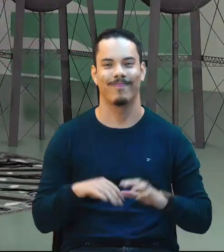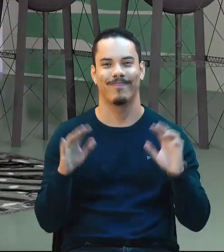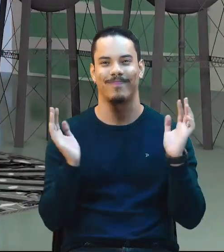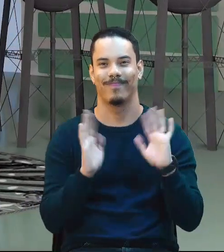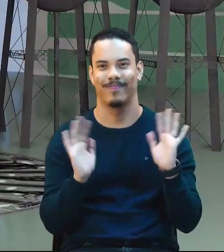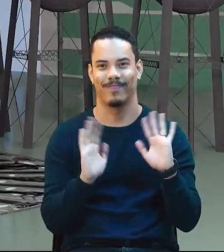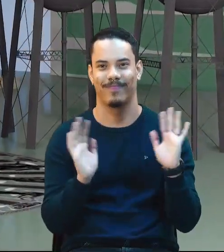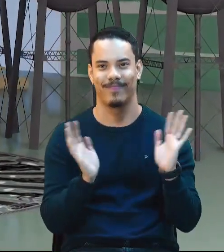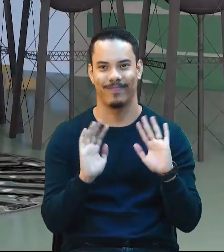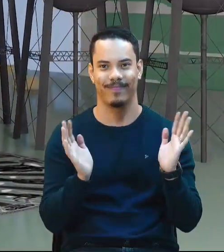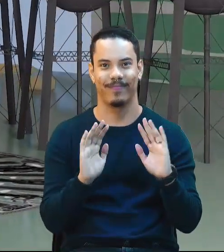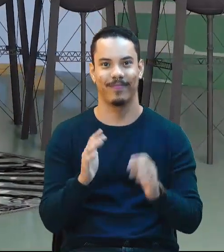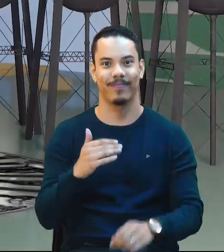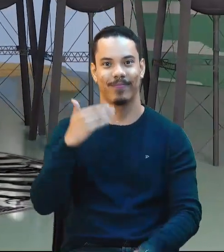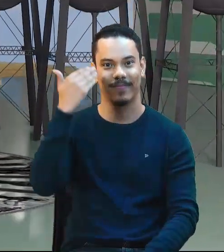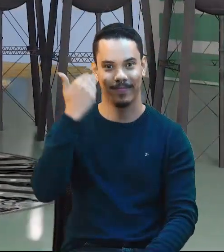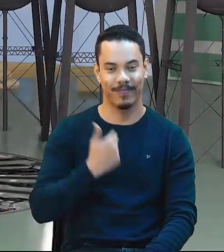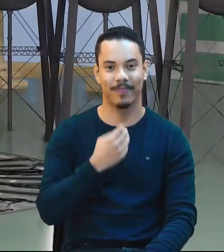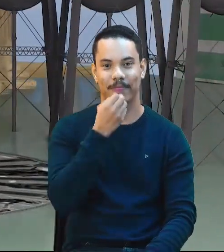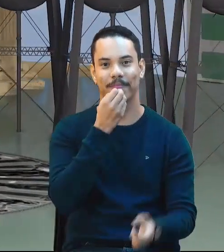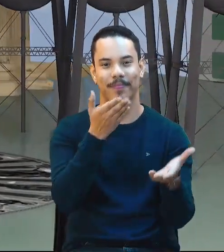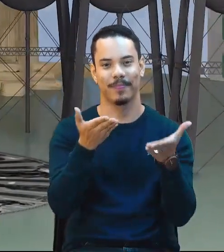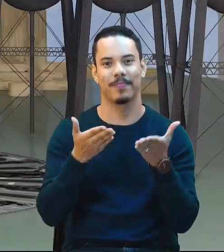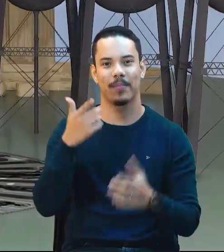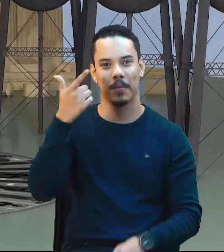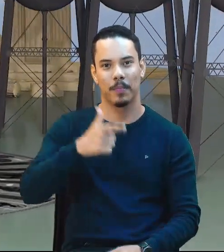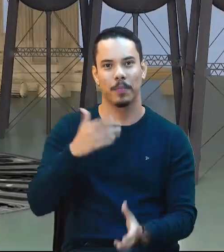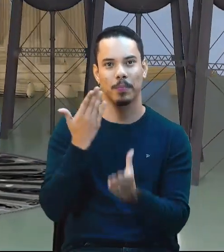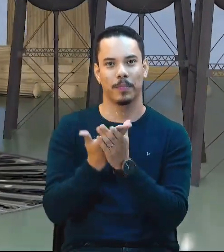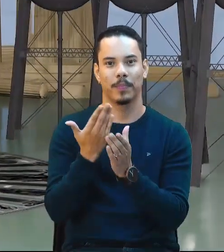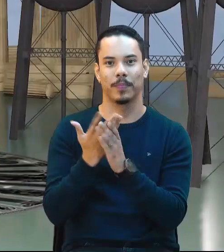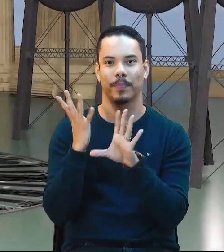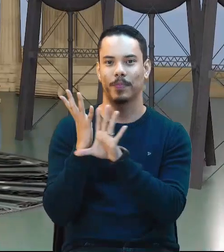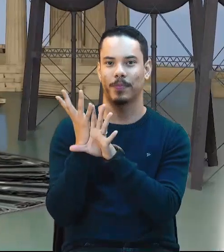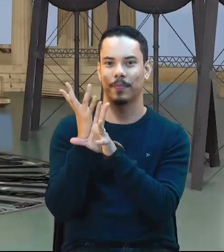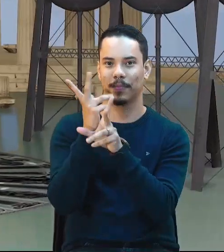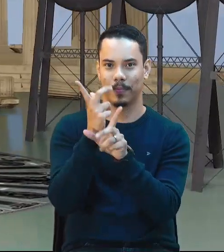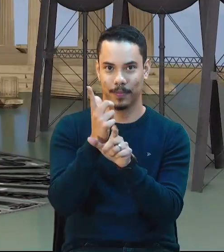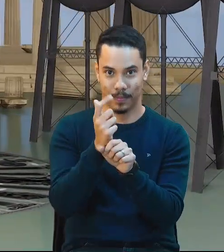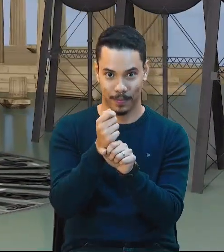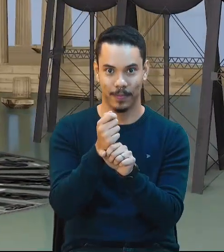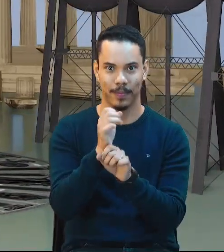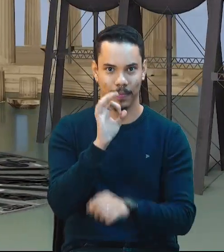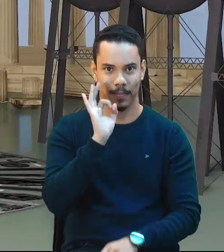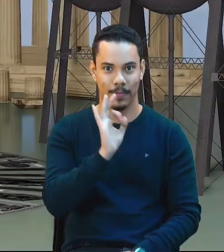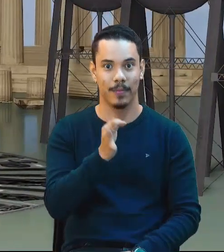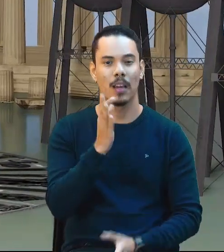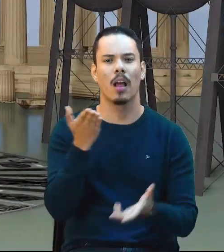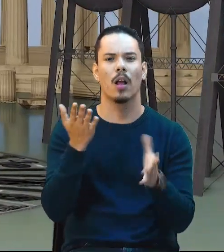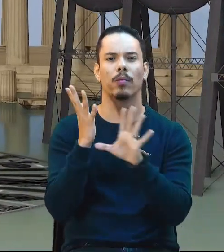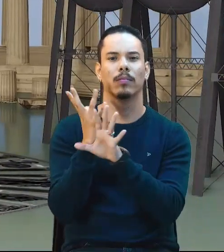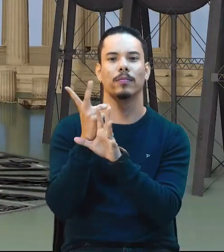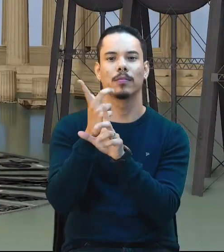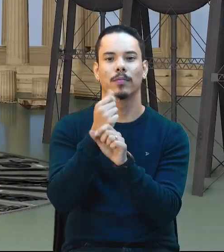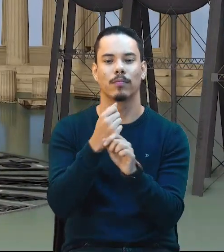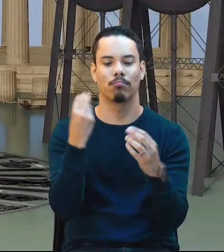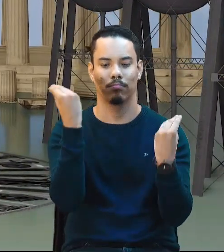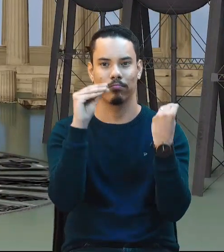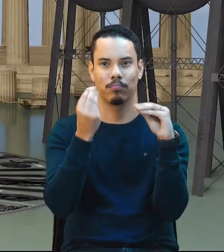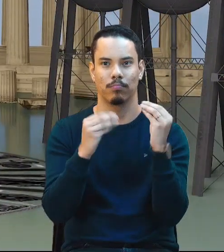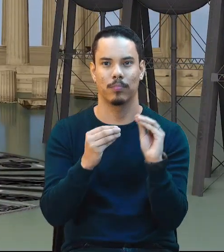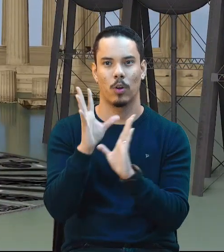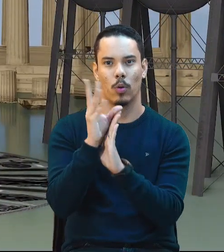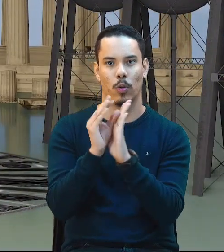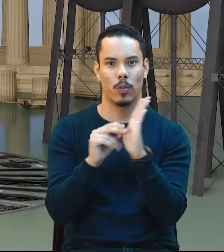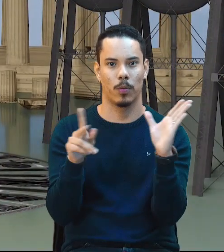Olá! Olha eu aqui, sejam bem-vindos para mais uma revisão, gente. Vamos lá revisar, rechear esse conteúdo, reforçar